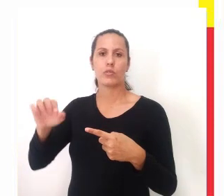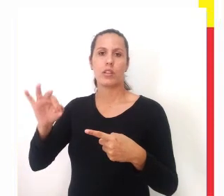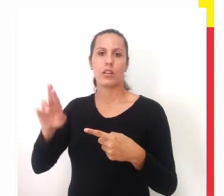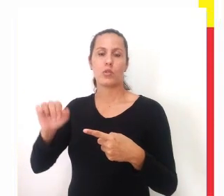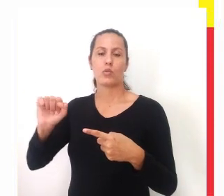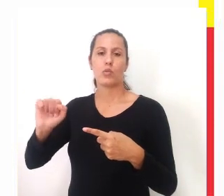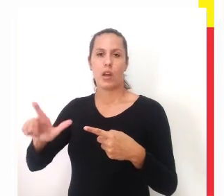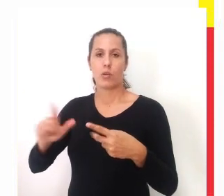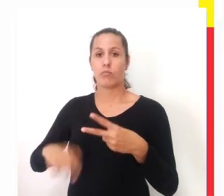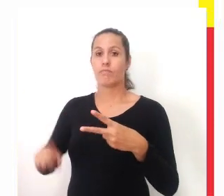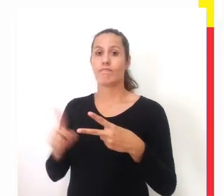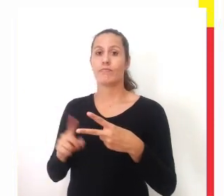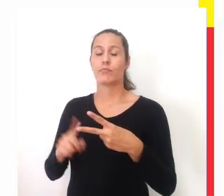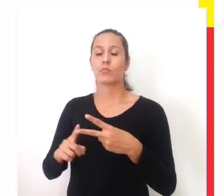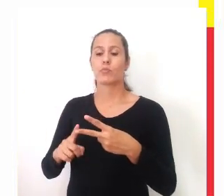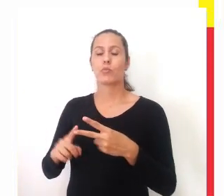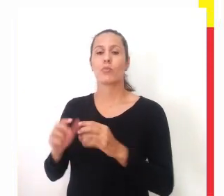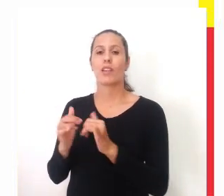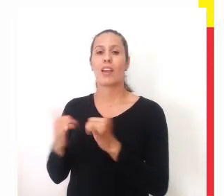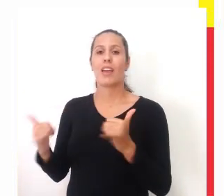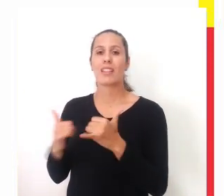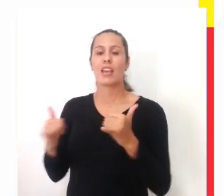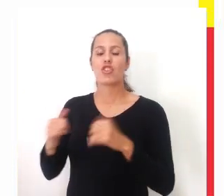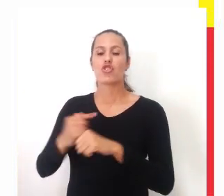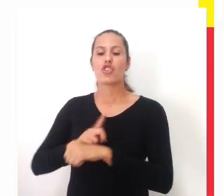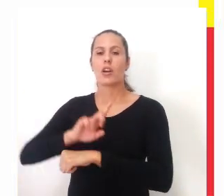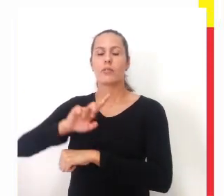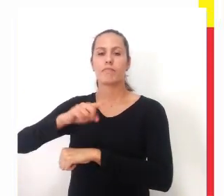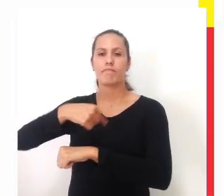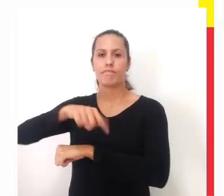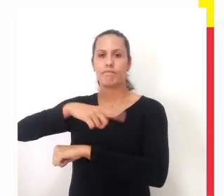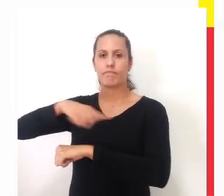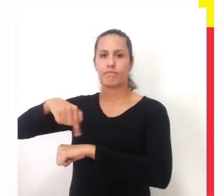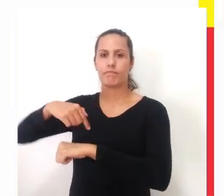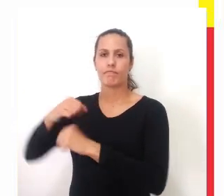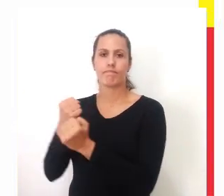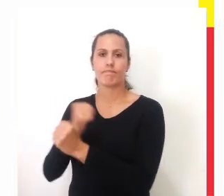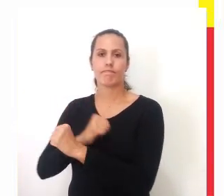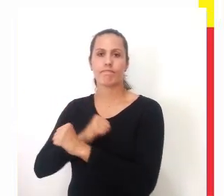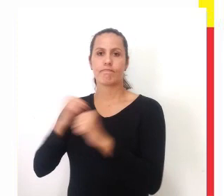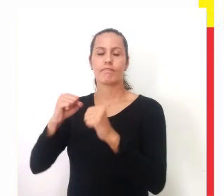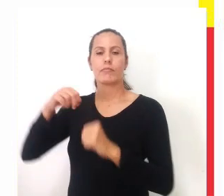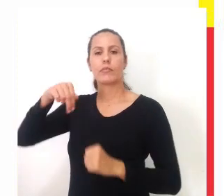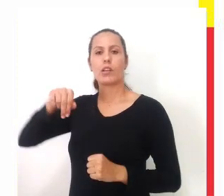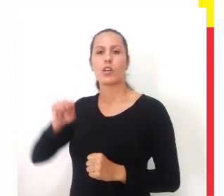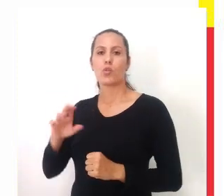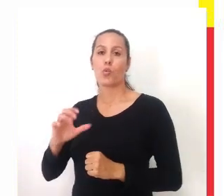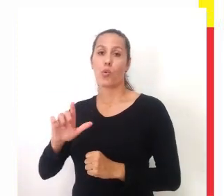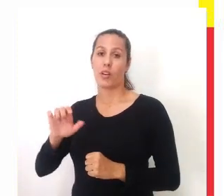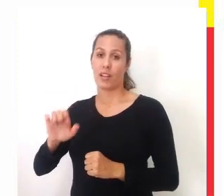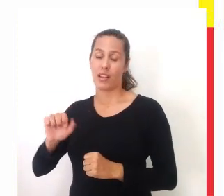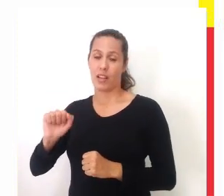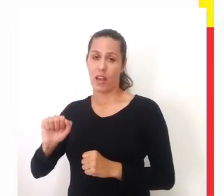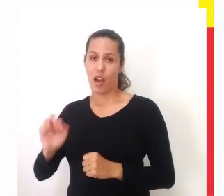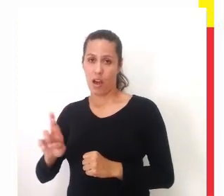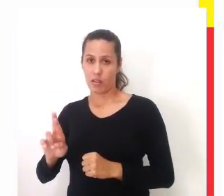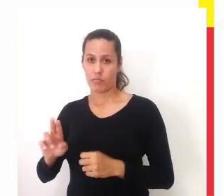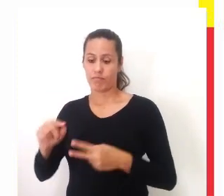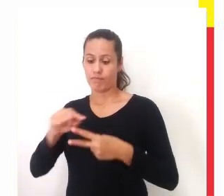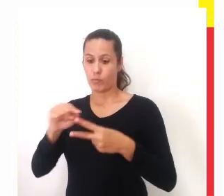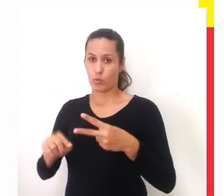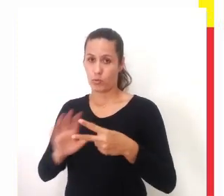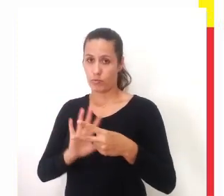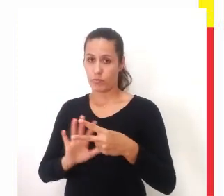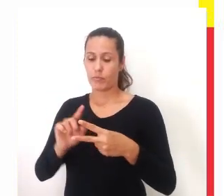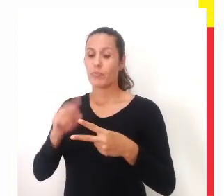fonte, que seria a energia nuclear. E aí eu tenho a utilização, tá